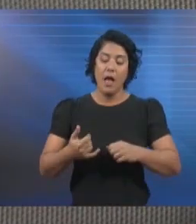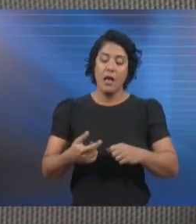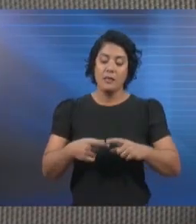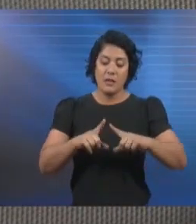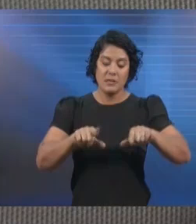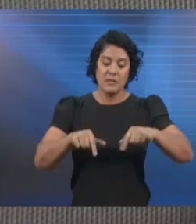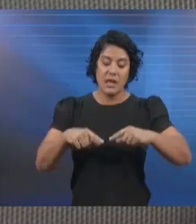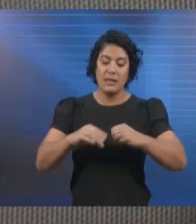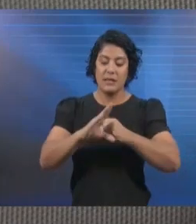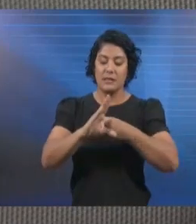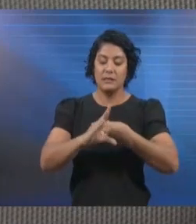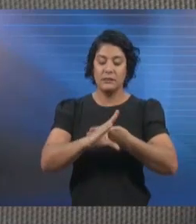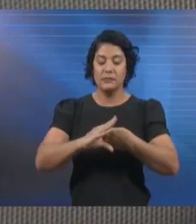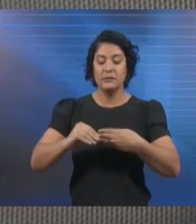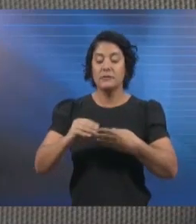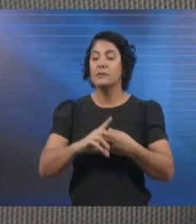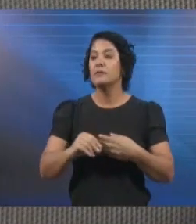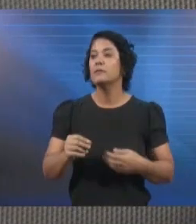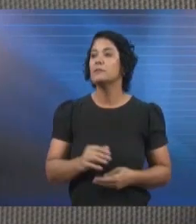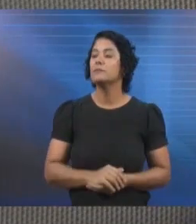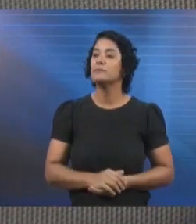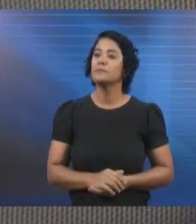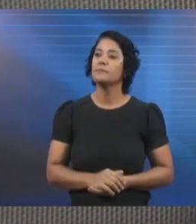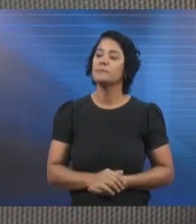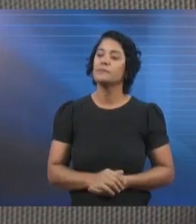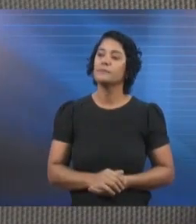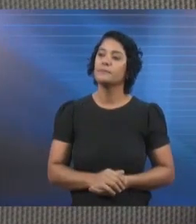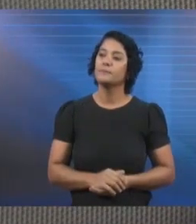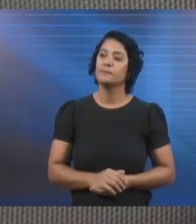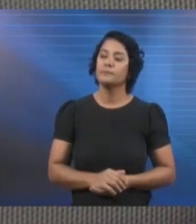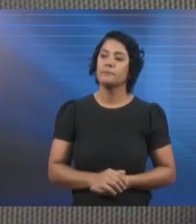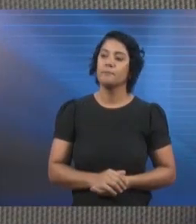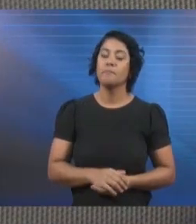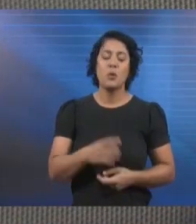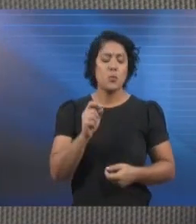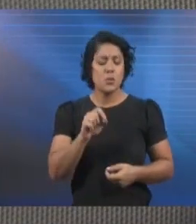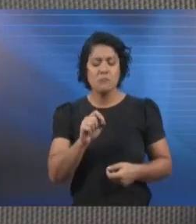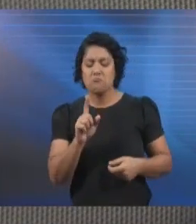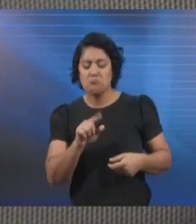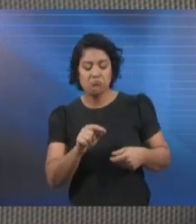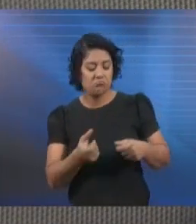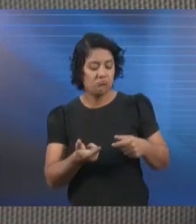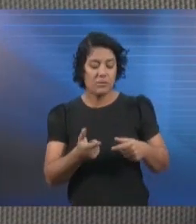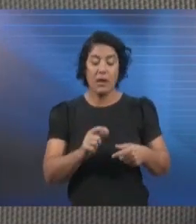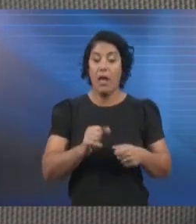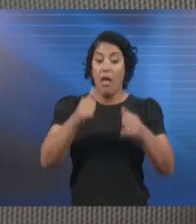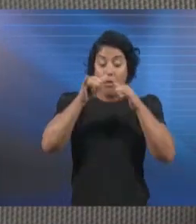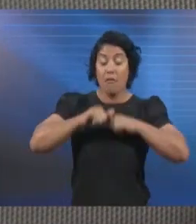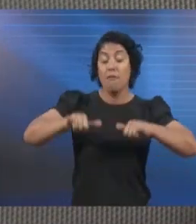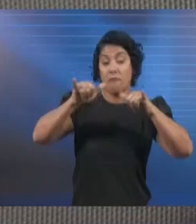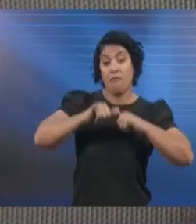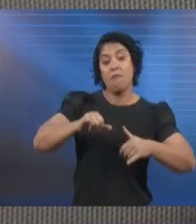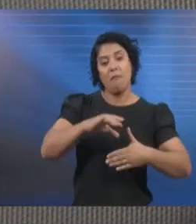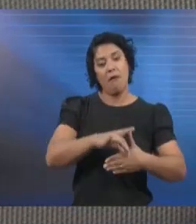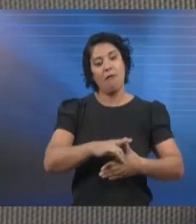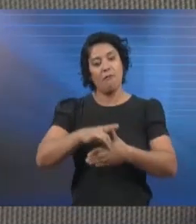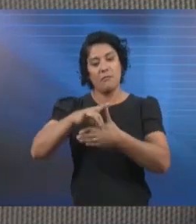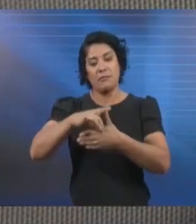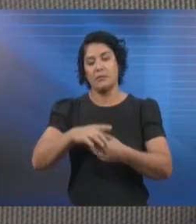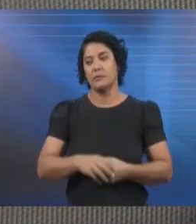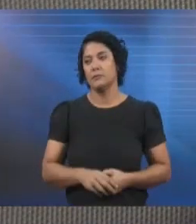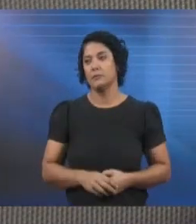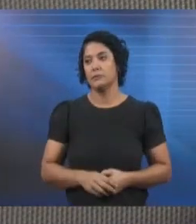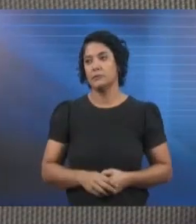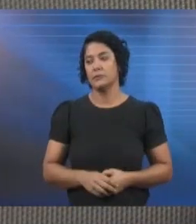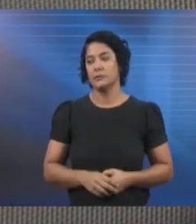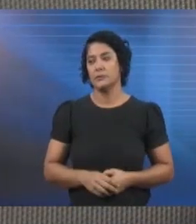que aceitem os seus argumentos veja que são necessários e oportunos e informe aos líderes que compõe